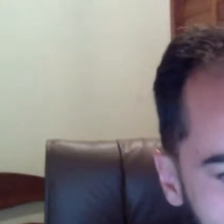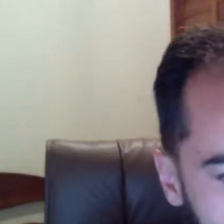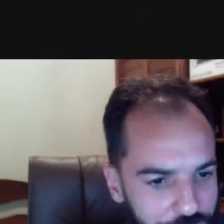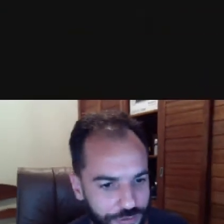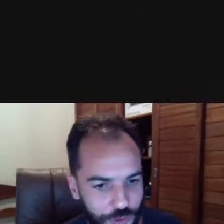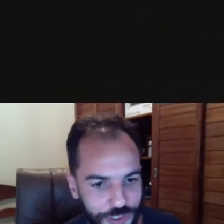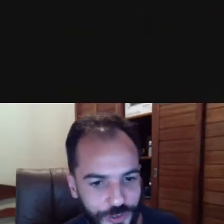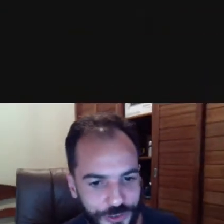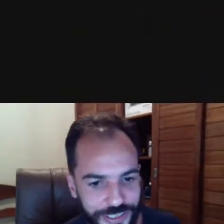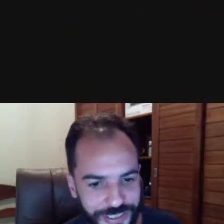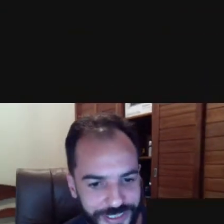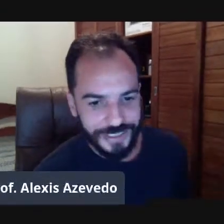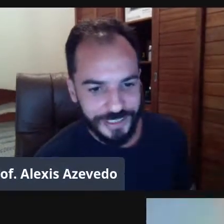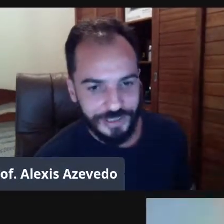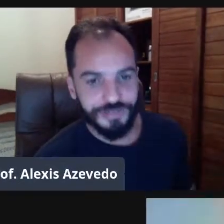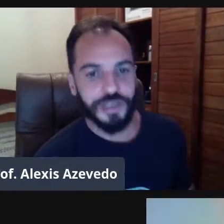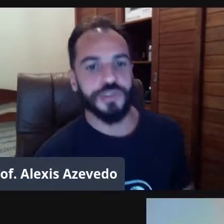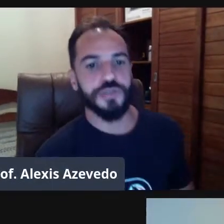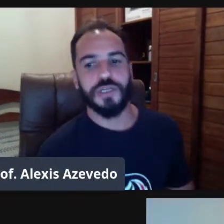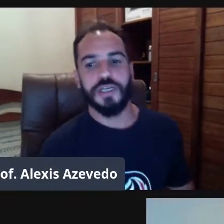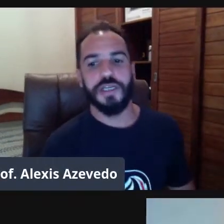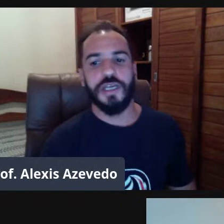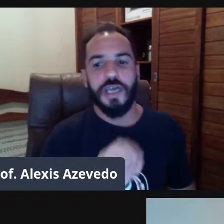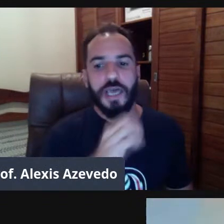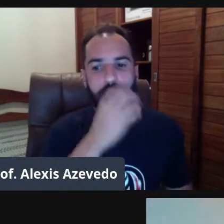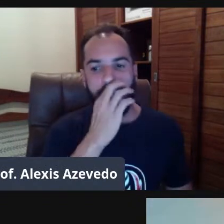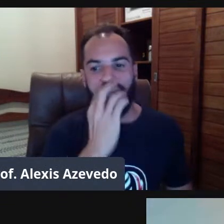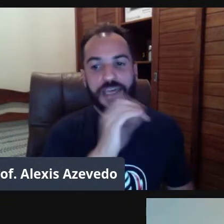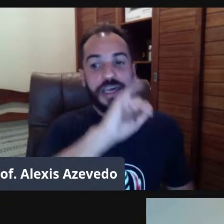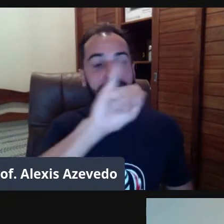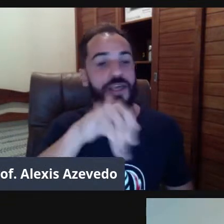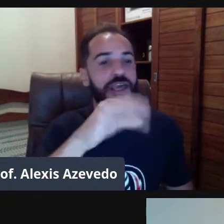Vou colocar aqui de volta a Lorena e a Fabiola.